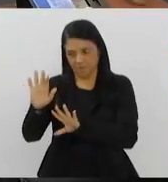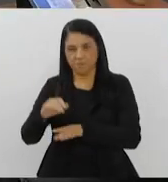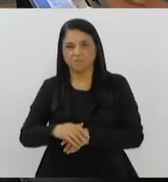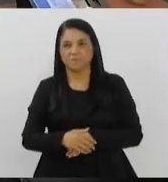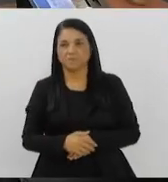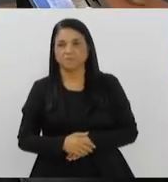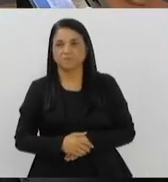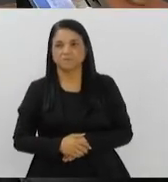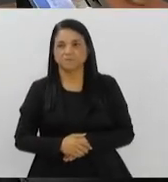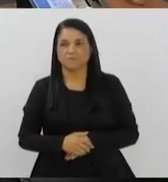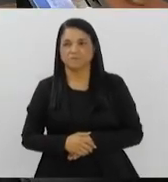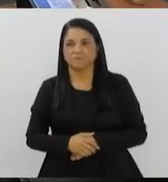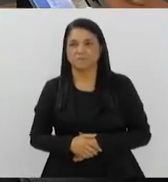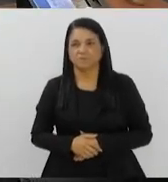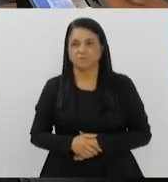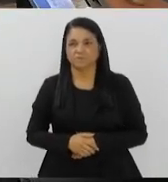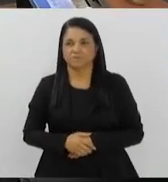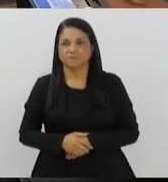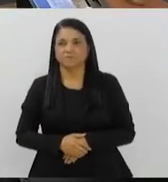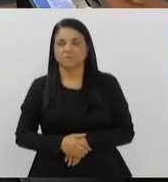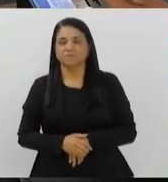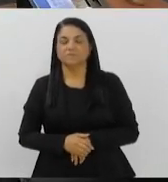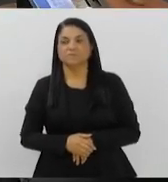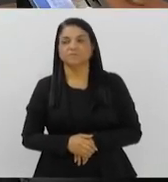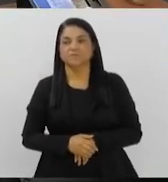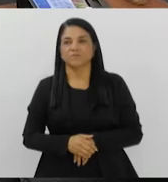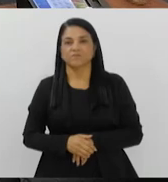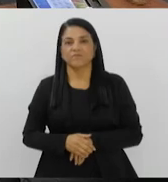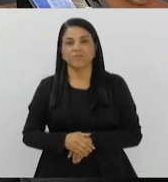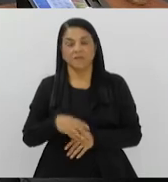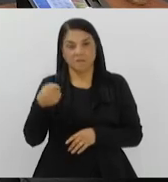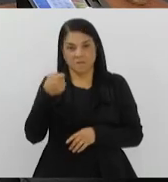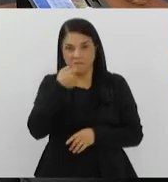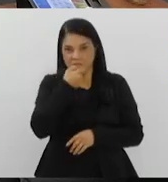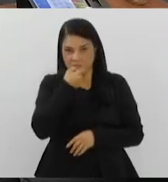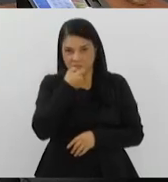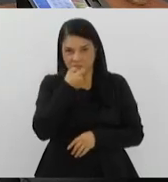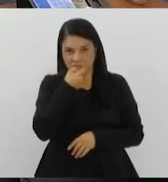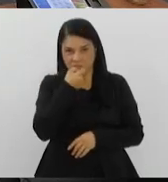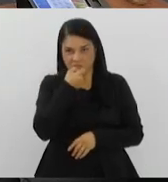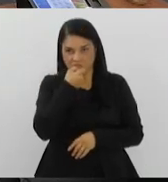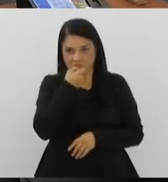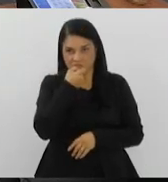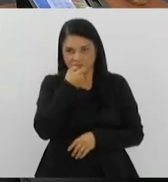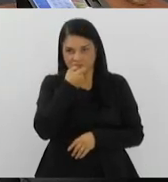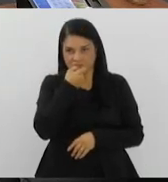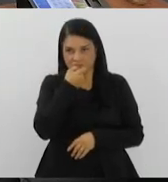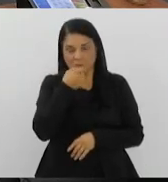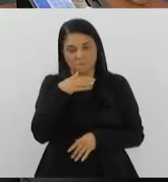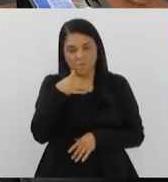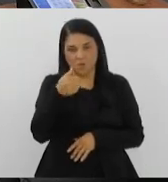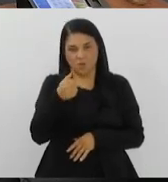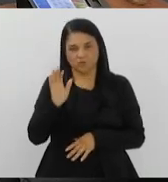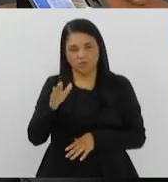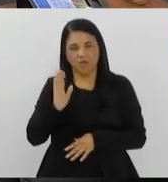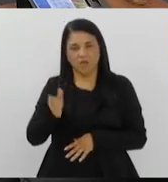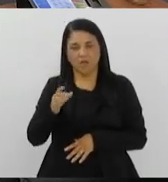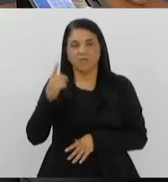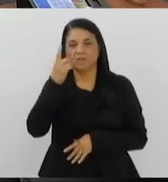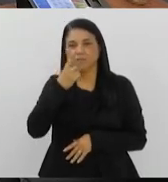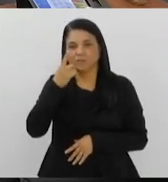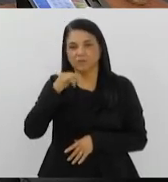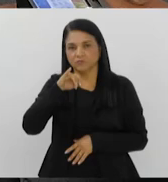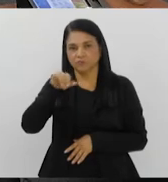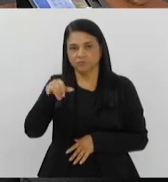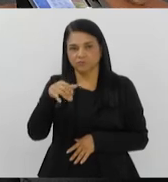tenho uma companheira de partido que está me chamando. Isso. Eu vou falar aqui desse microfone, porque os deputados Jari e a deputada